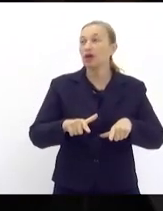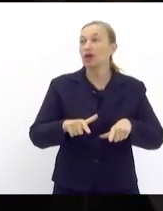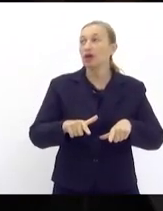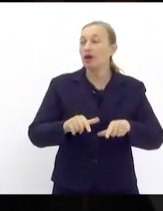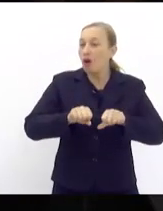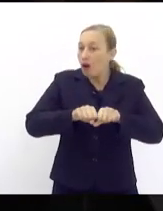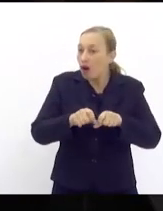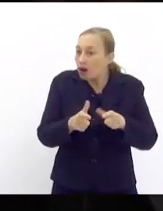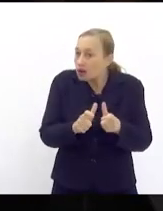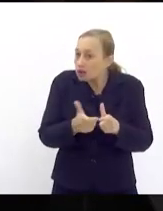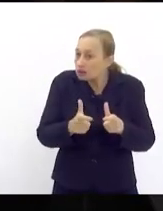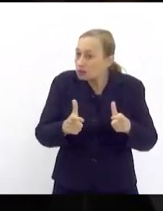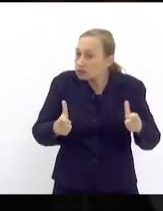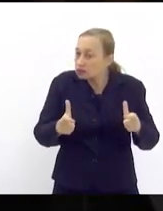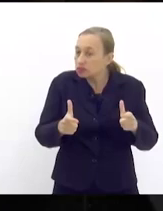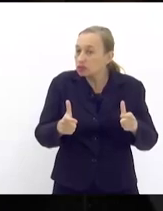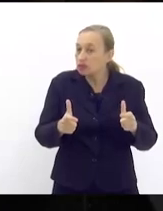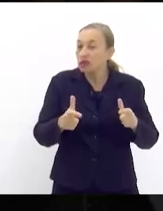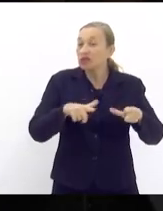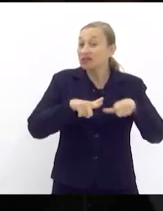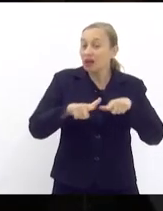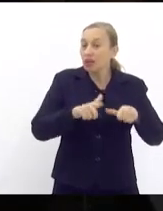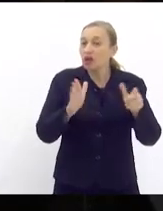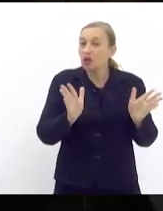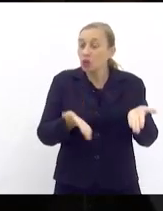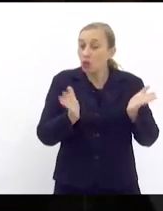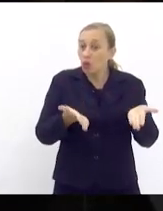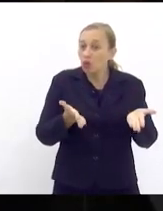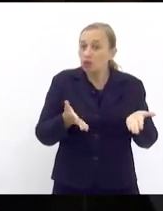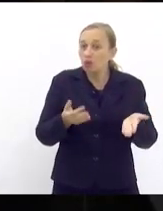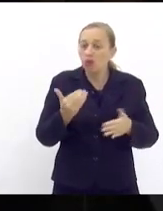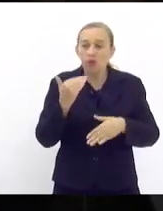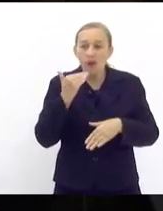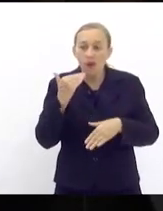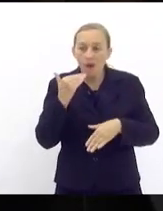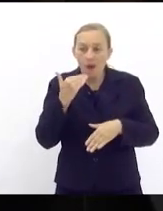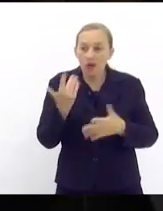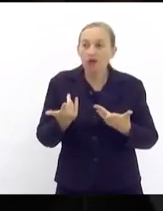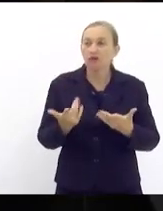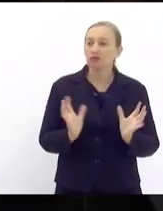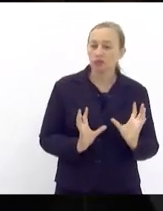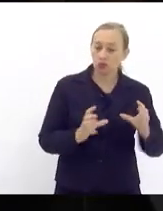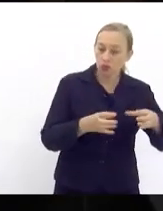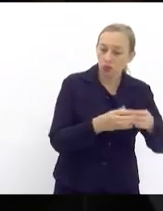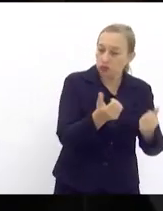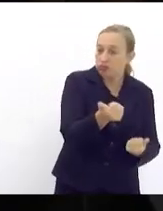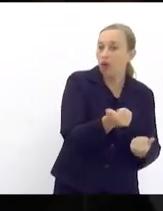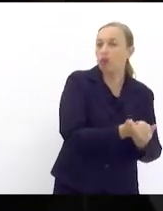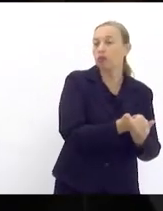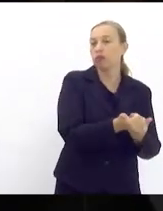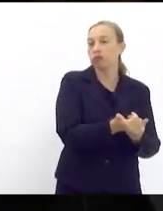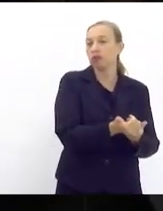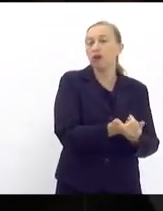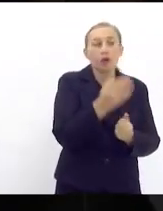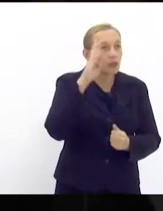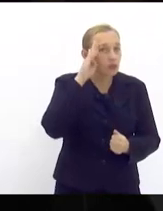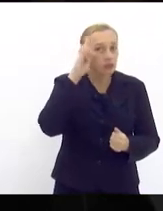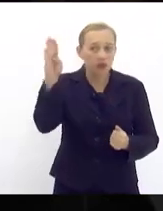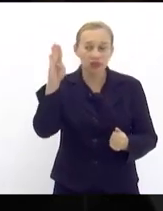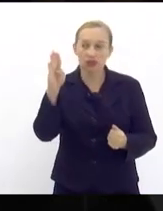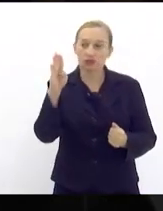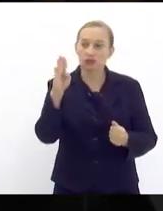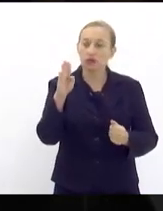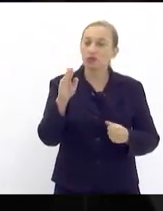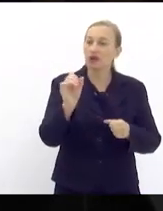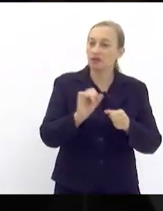ampliando serviços que hoje muitas vezes são secundarizados como as unidades de acolhimento tão fundamentais para fazer